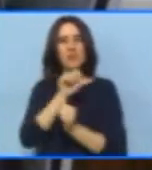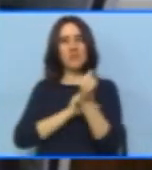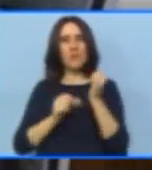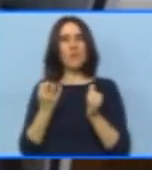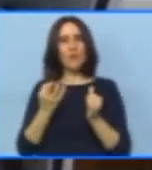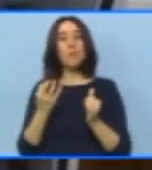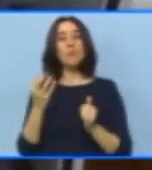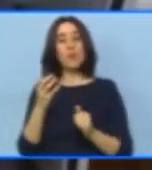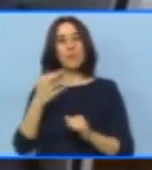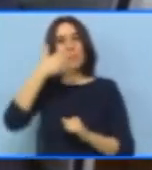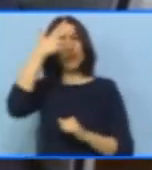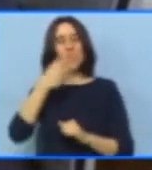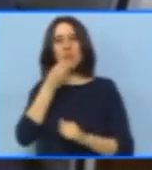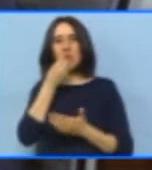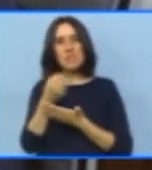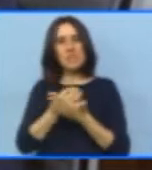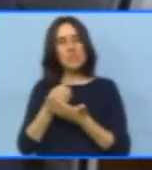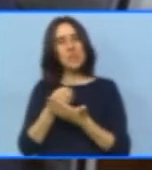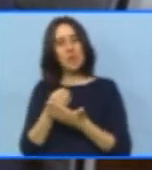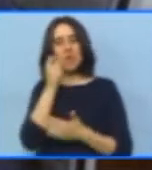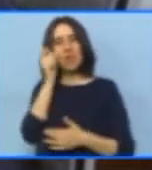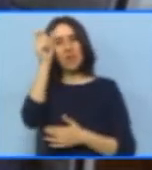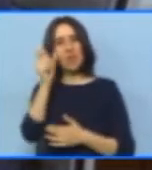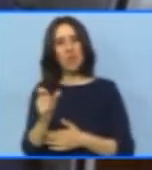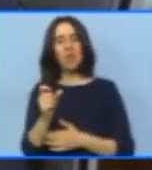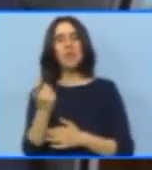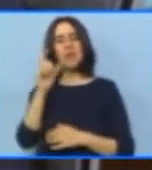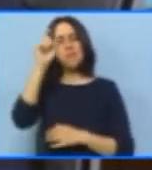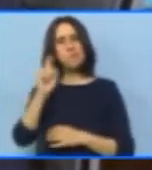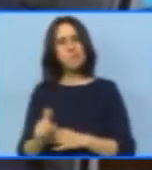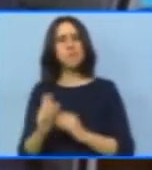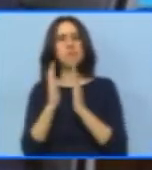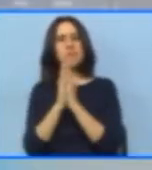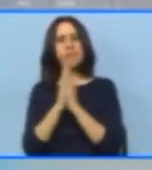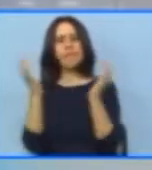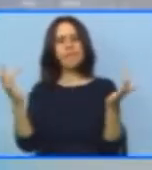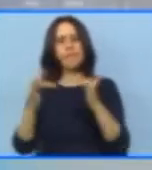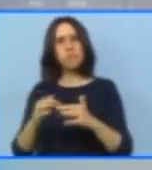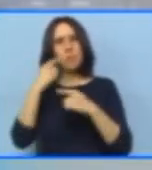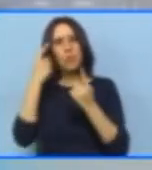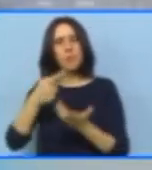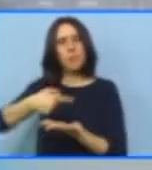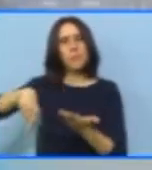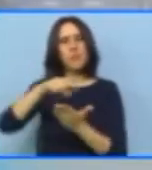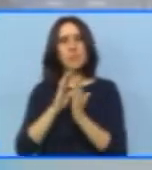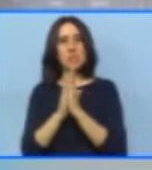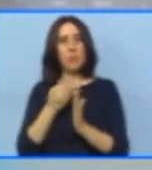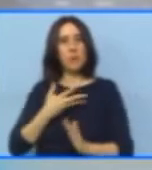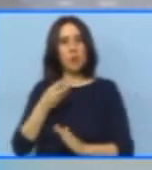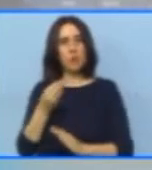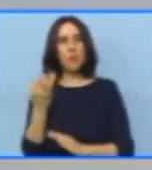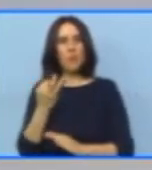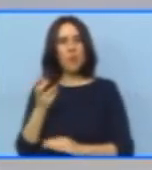acabou esse dia de jejum com uma celebração pública, uma oração pública na Praça de São Pedro, que aliás teve réplicas,